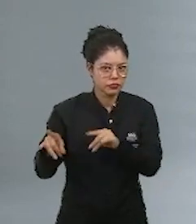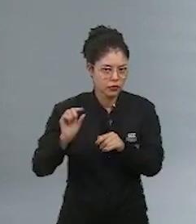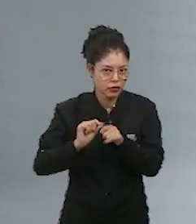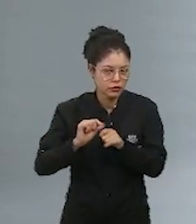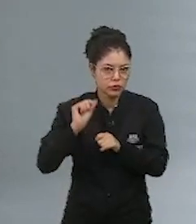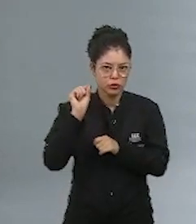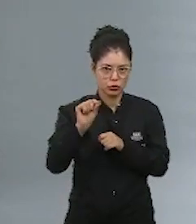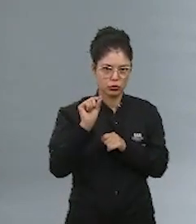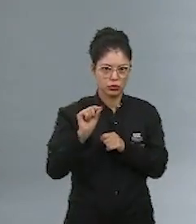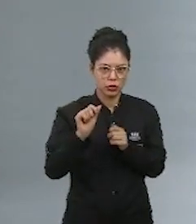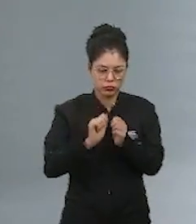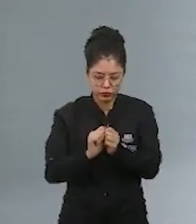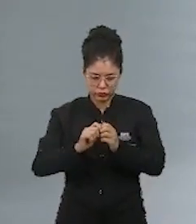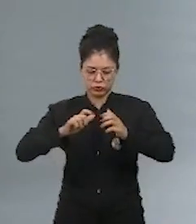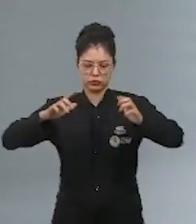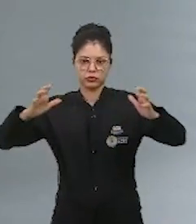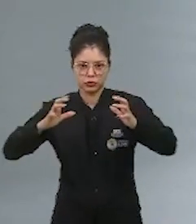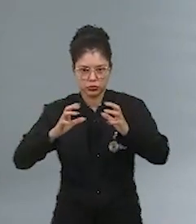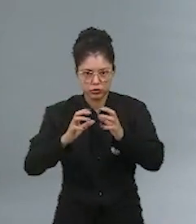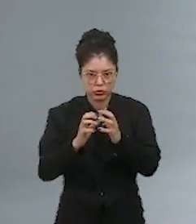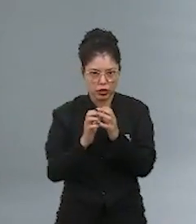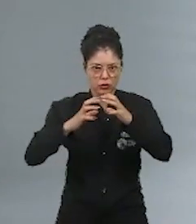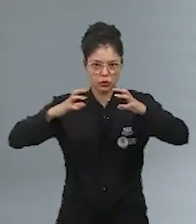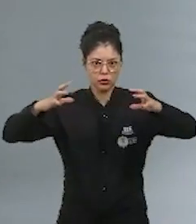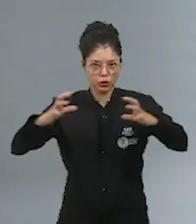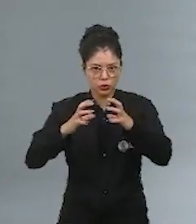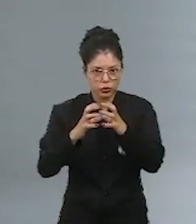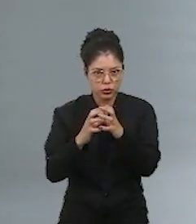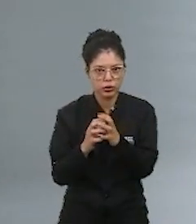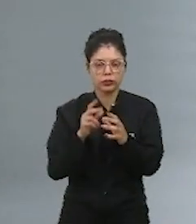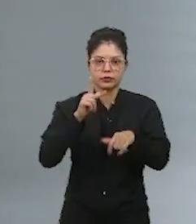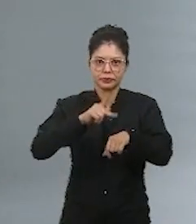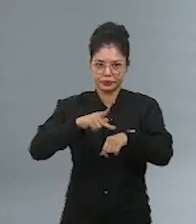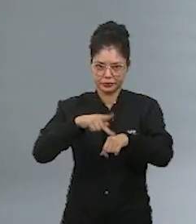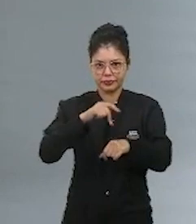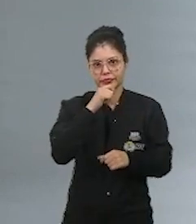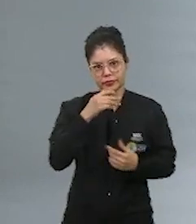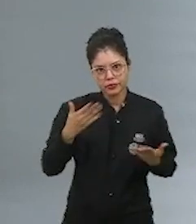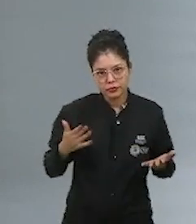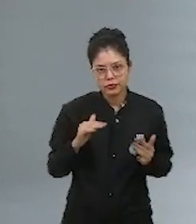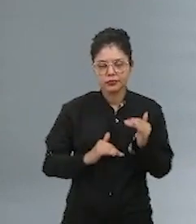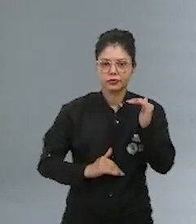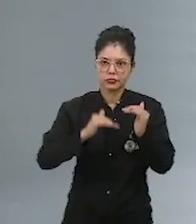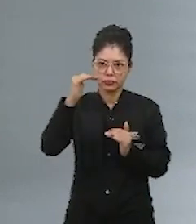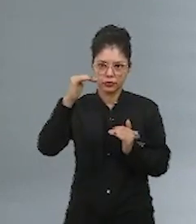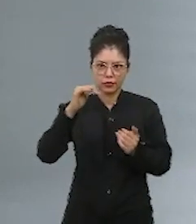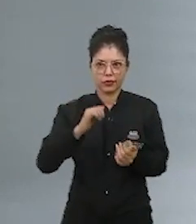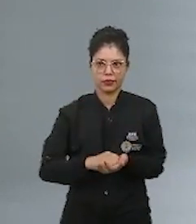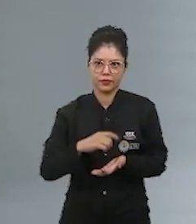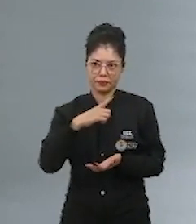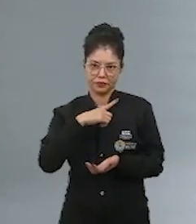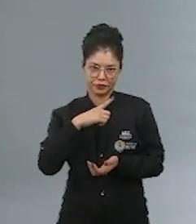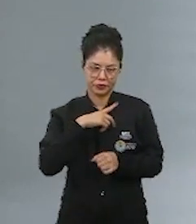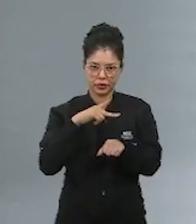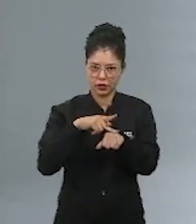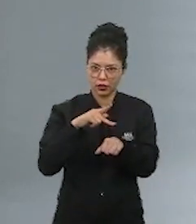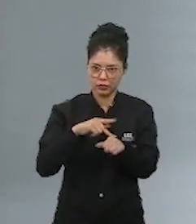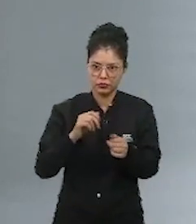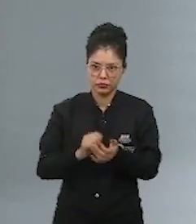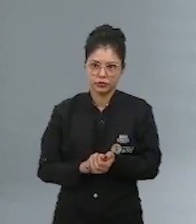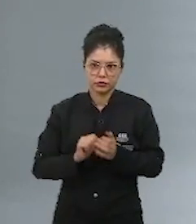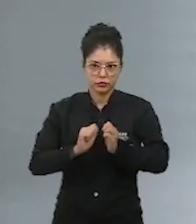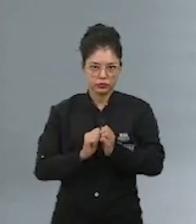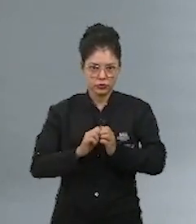quê? Com que a rocha dilate e compacte. Exemplo, quando a temperatura está muito elevada, a rocha ela tende a